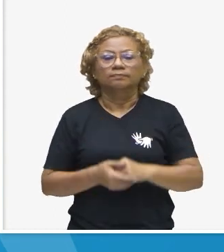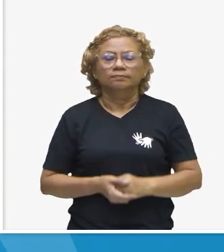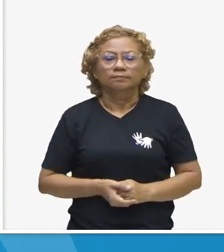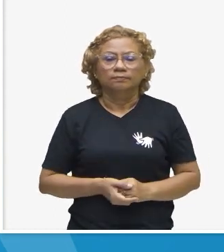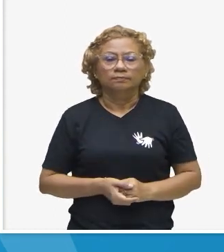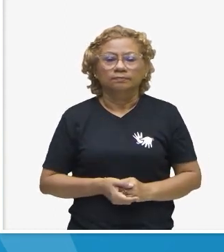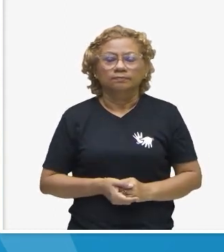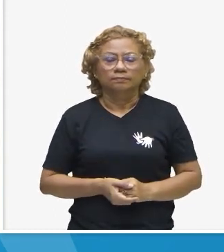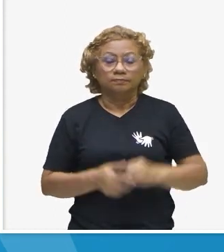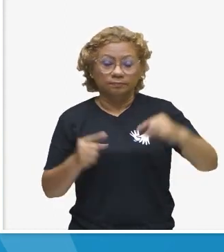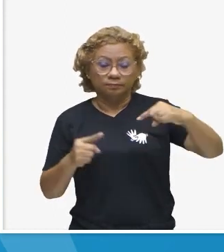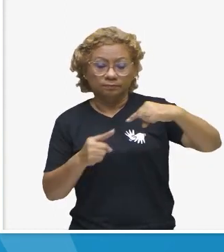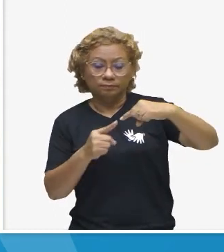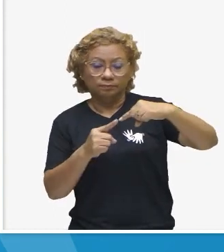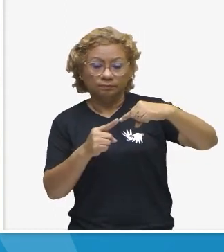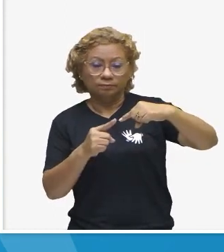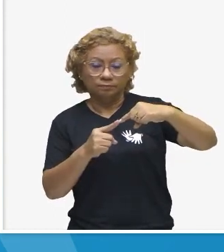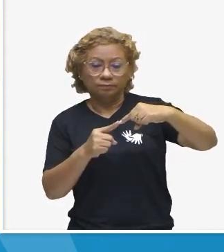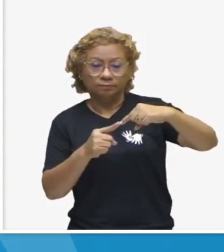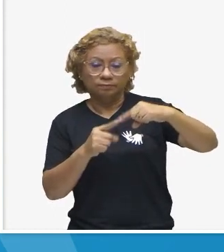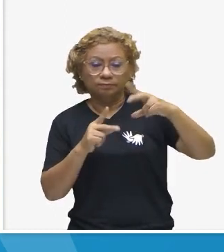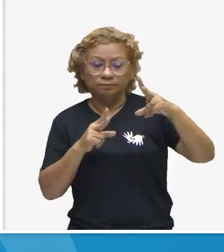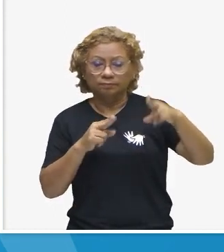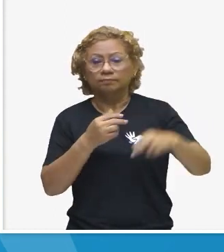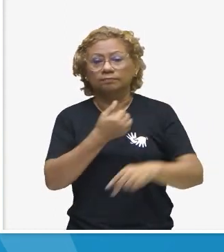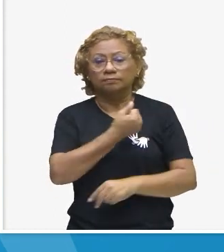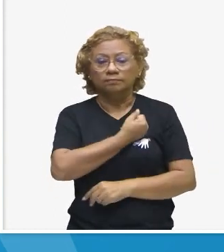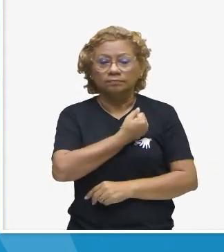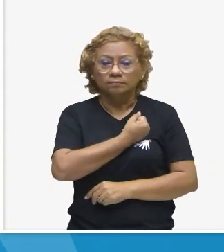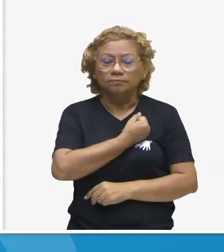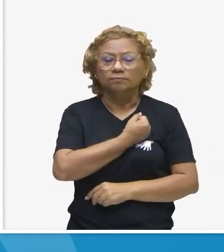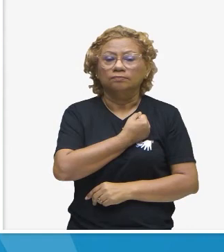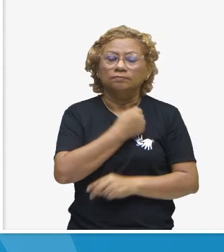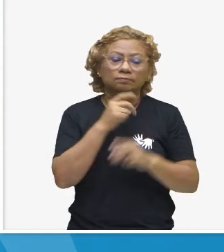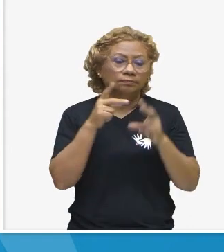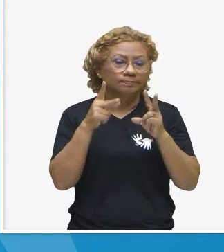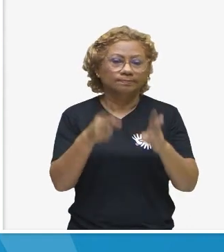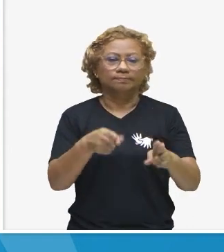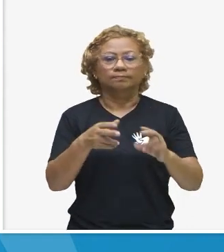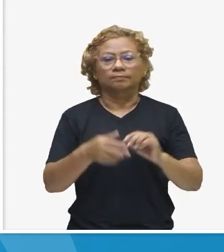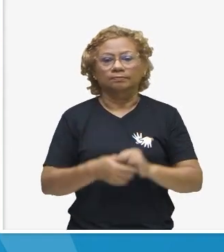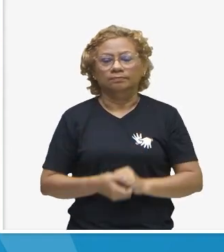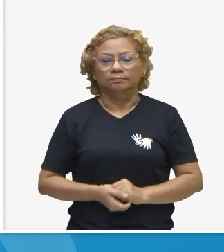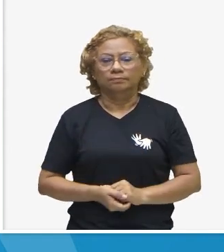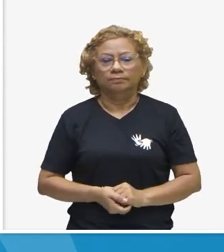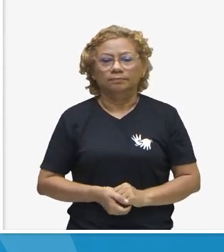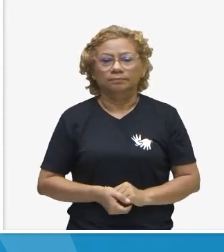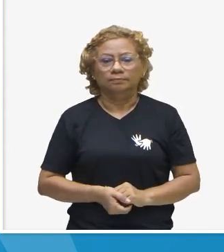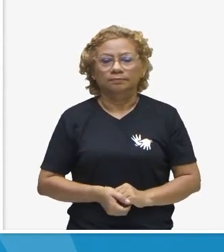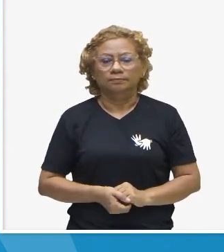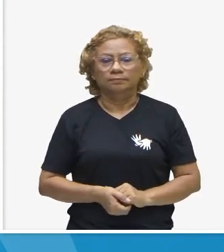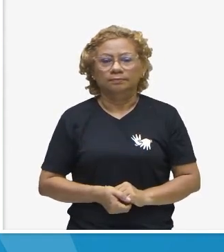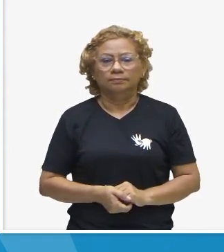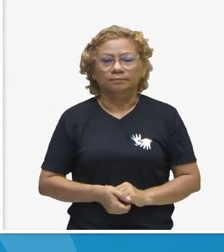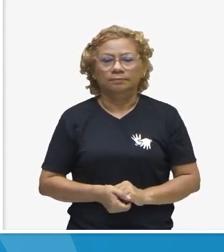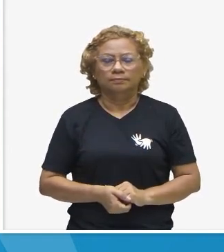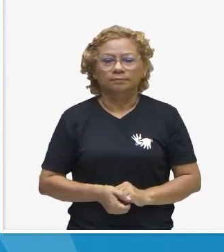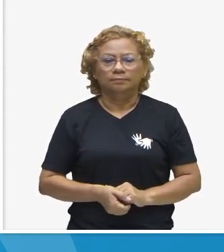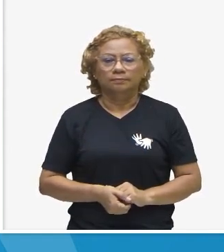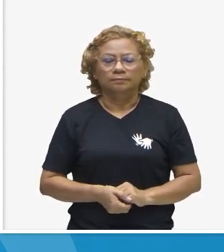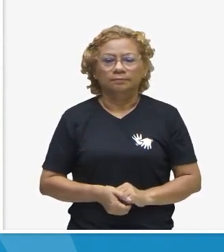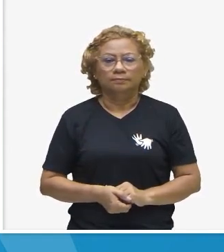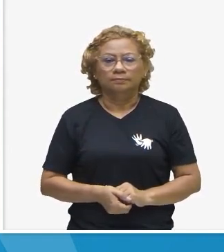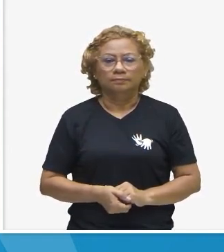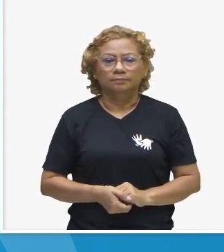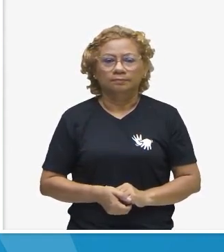vermelho, o ângulo azul tem o mesmo valor do outro ângulo azul, e o ângulo amarelo, eu vou colocar um amarelo